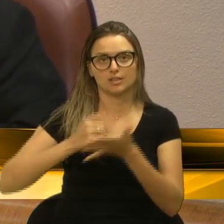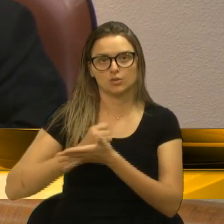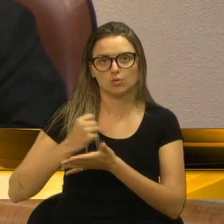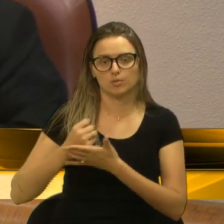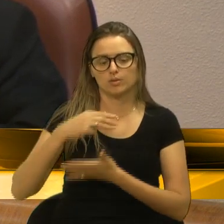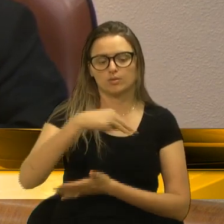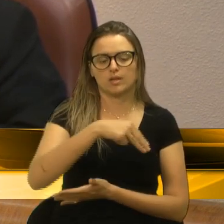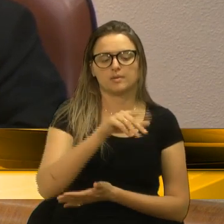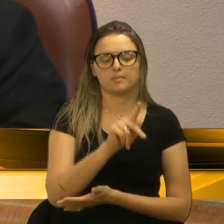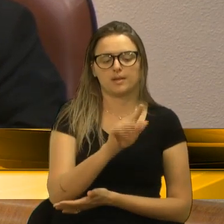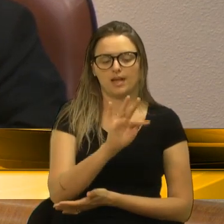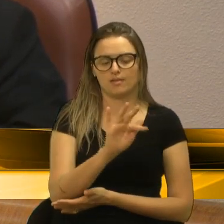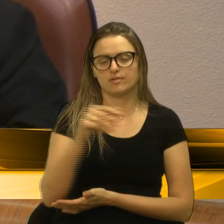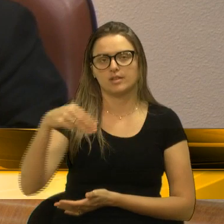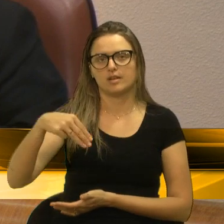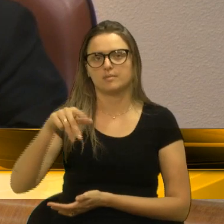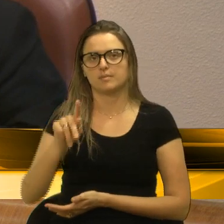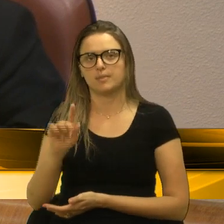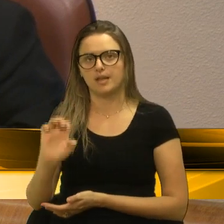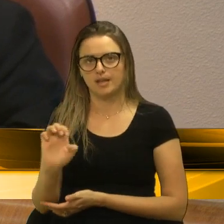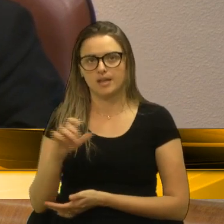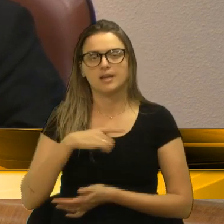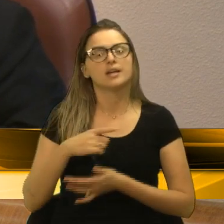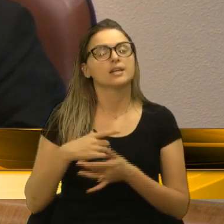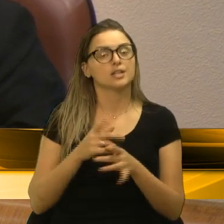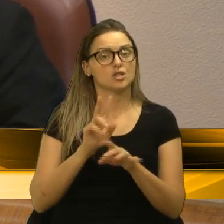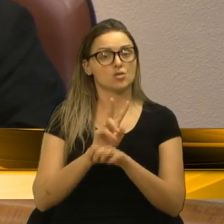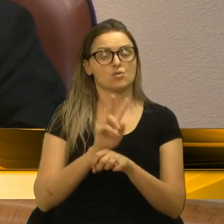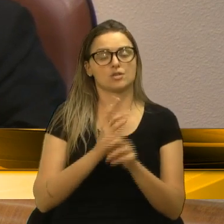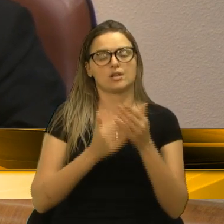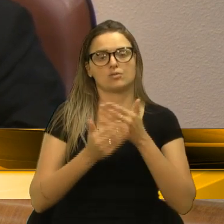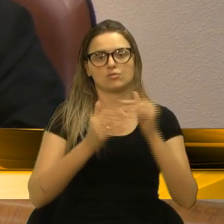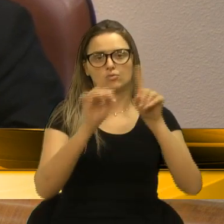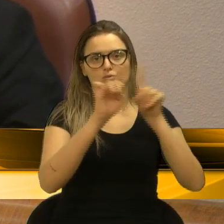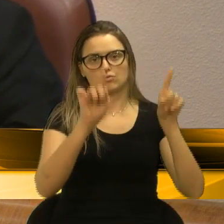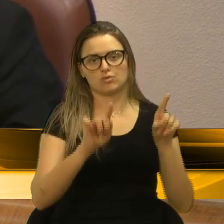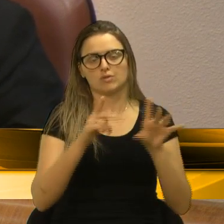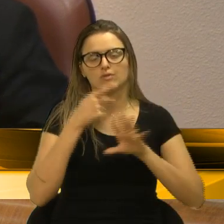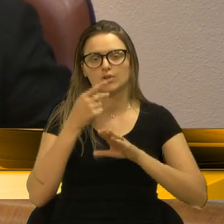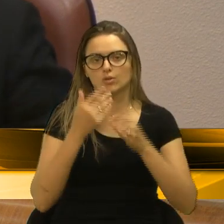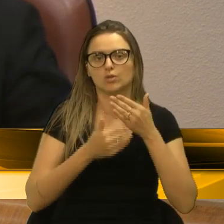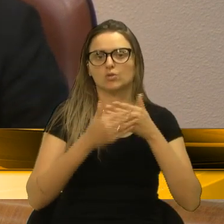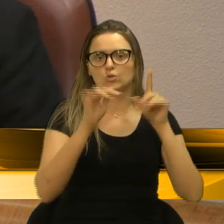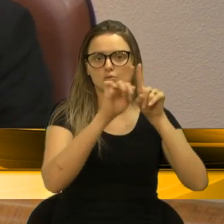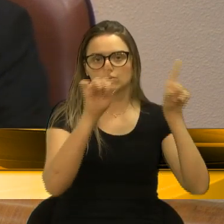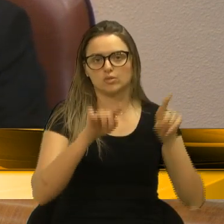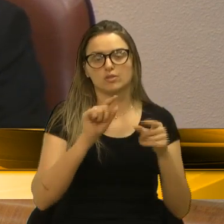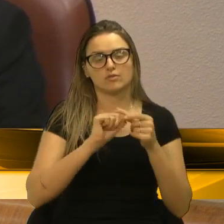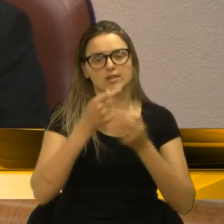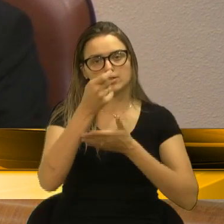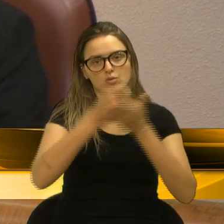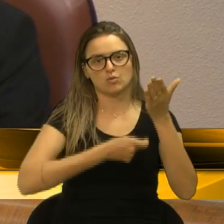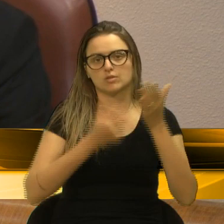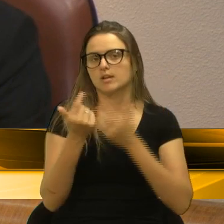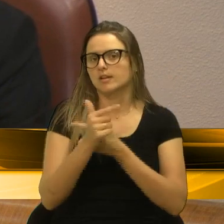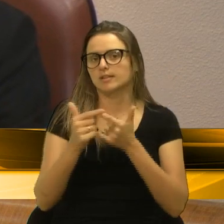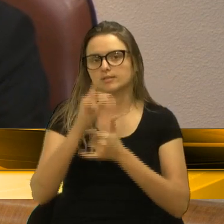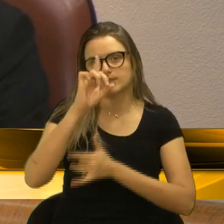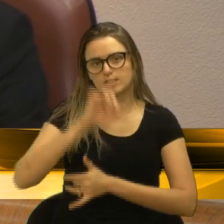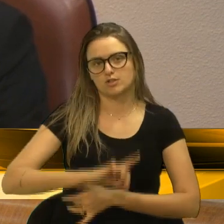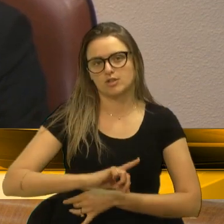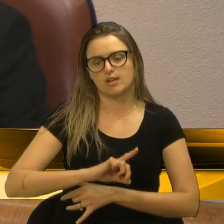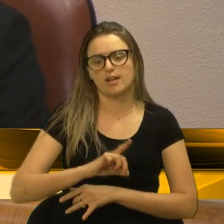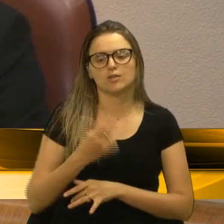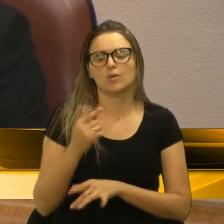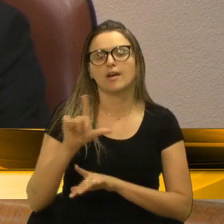e MPE e que ele previa esses cuidados com os servidores. Alegou que os servidores fazem concurso e não têm direito adquirido à